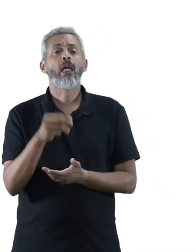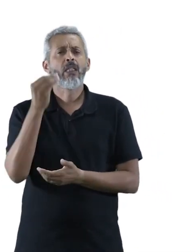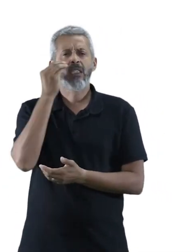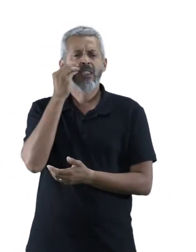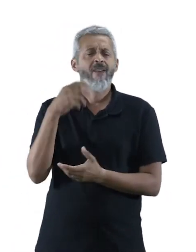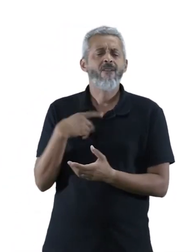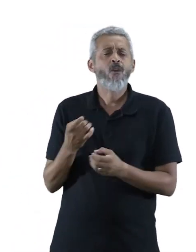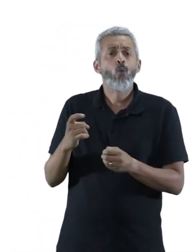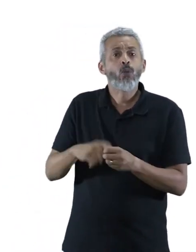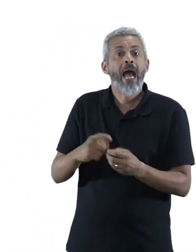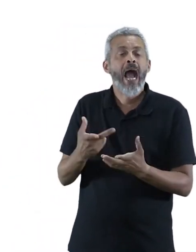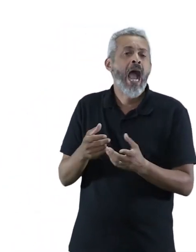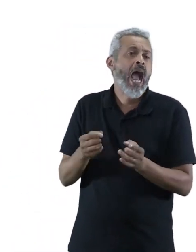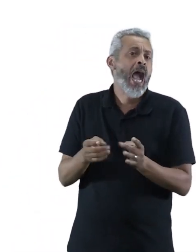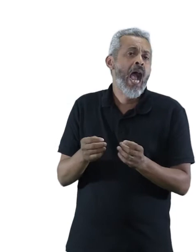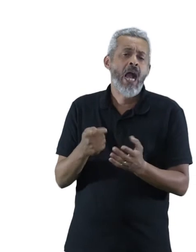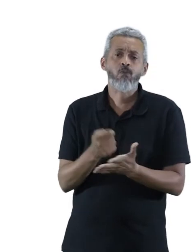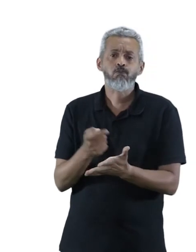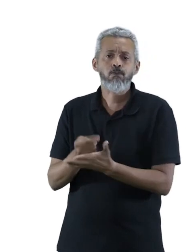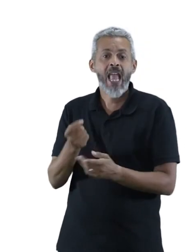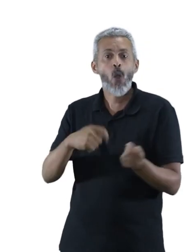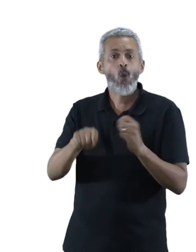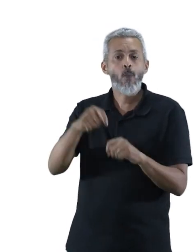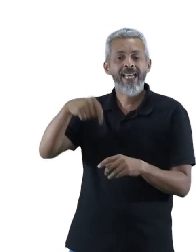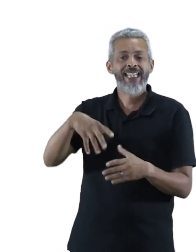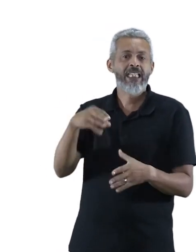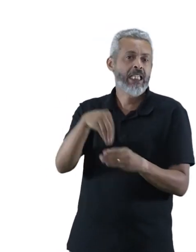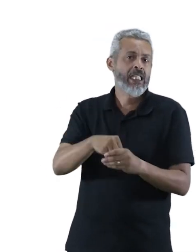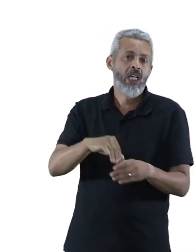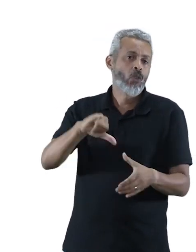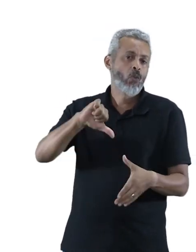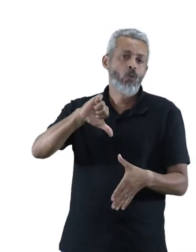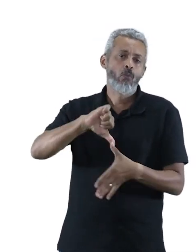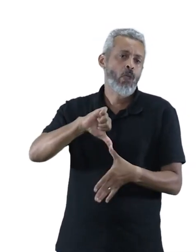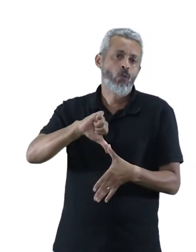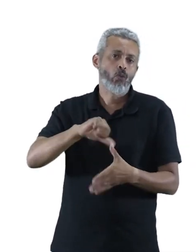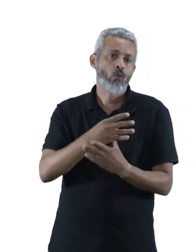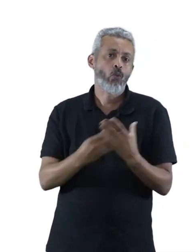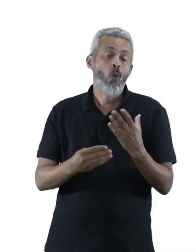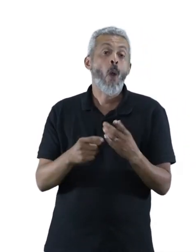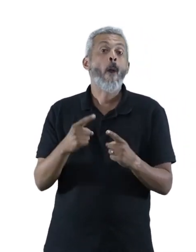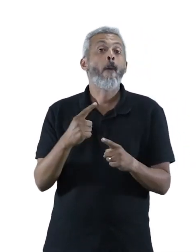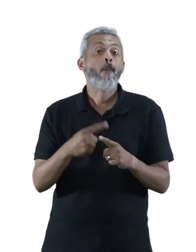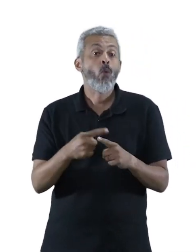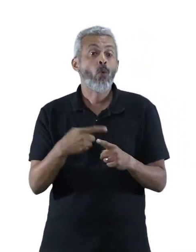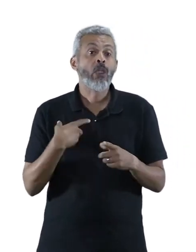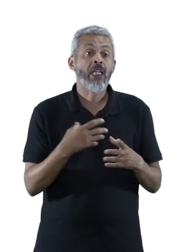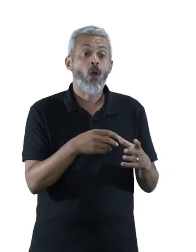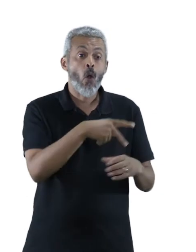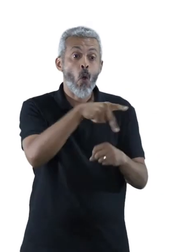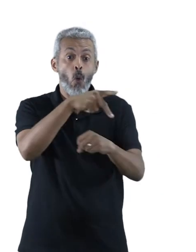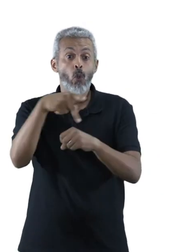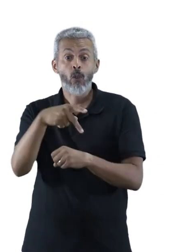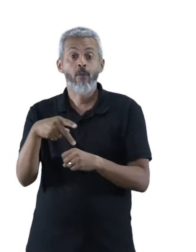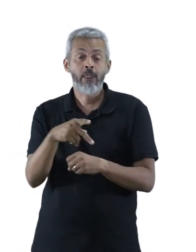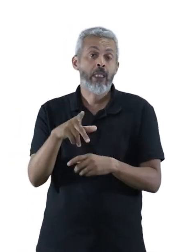a tentar retomar a economia no Mercosul, mas sem força, porque os nossos parceiros econômicos,